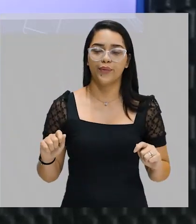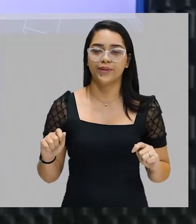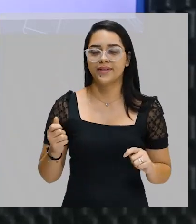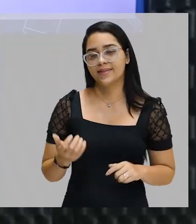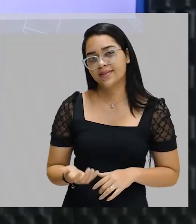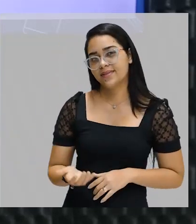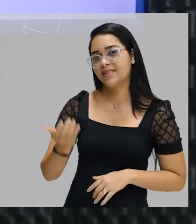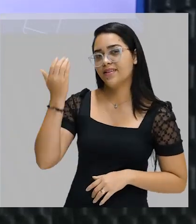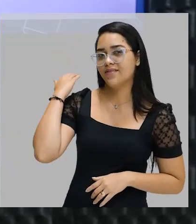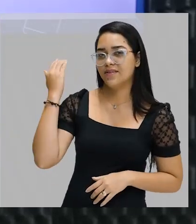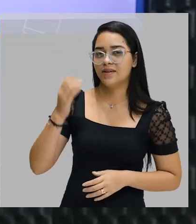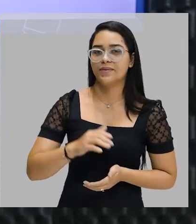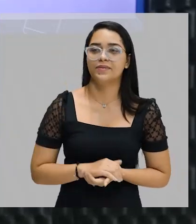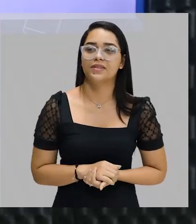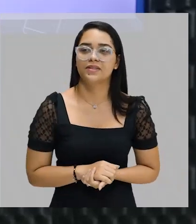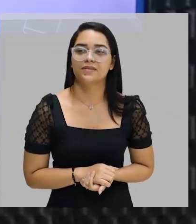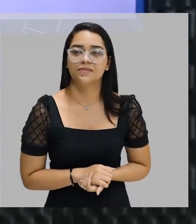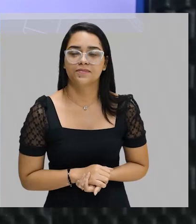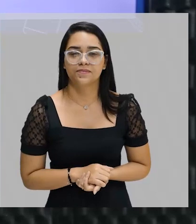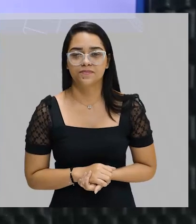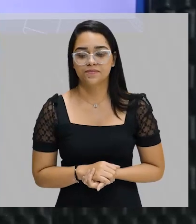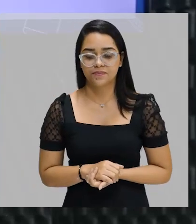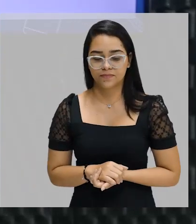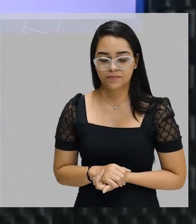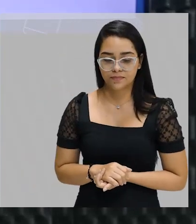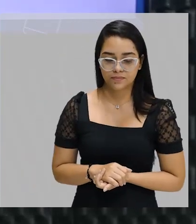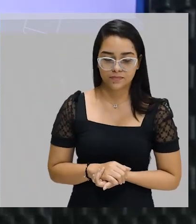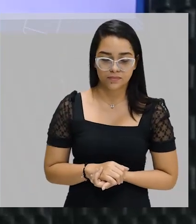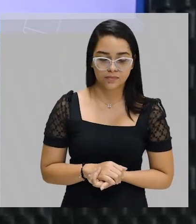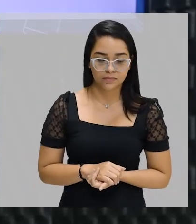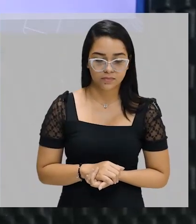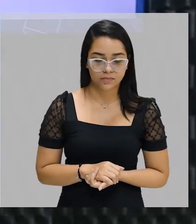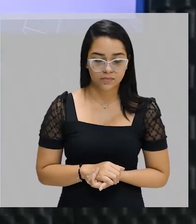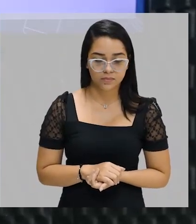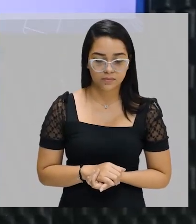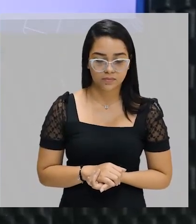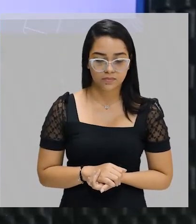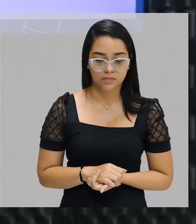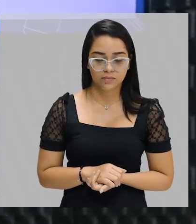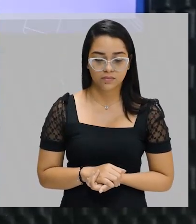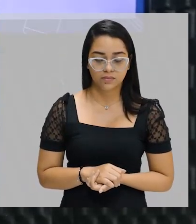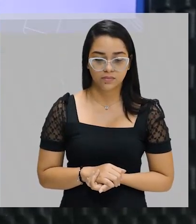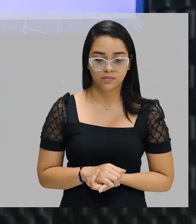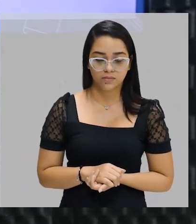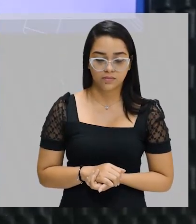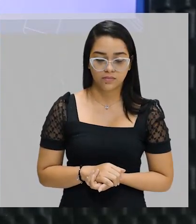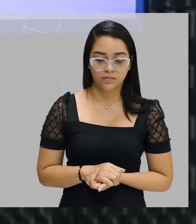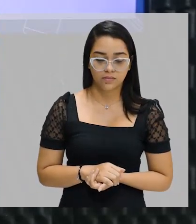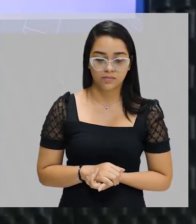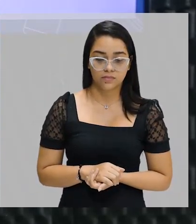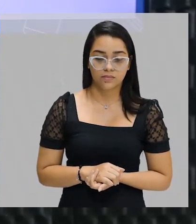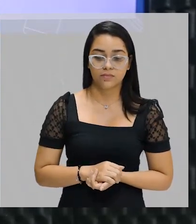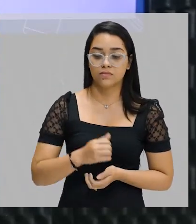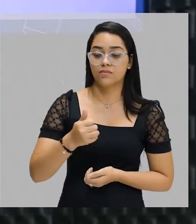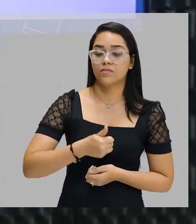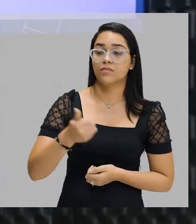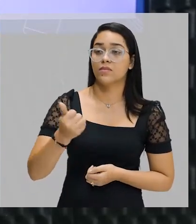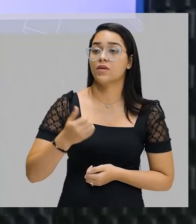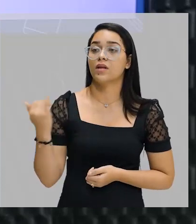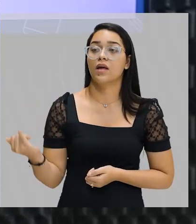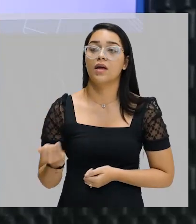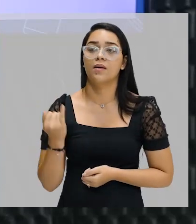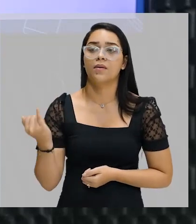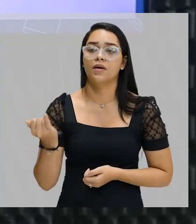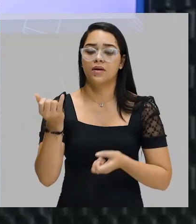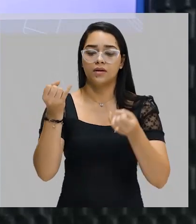oxigenou teu cérebro, né? Bota as ideias aí no campo e vamos para cima, que tem muita coisa legal aqui. Primeira questão importante,